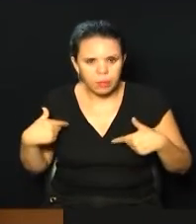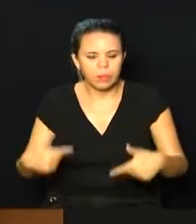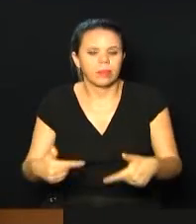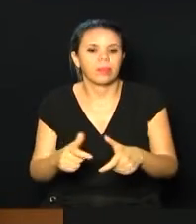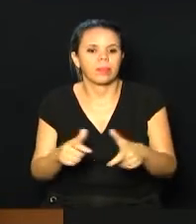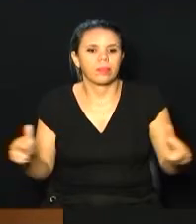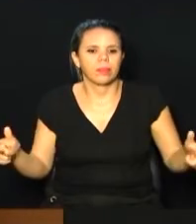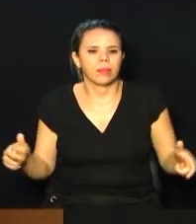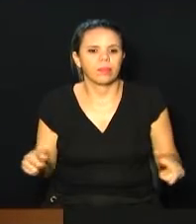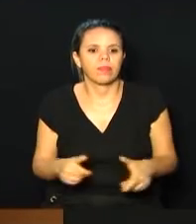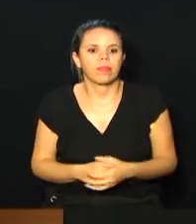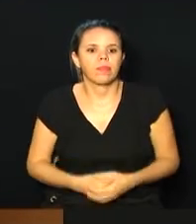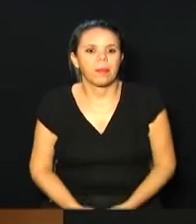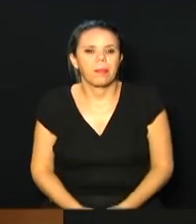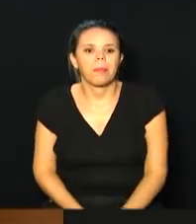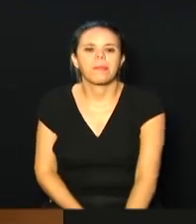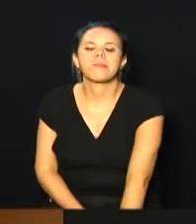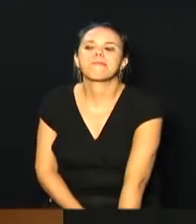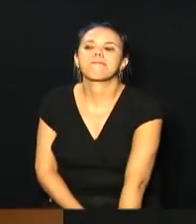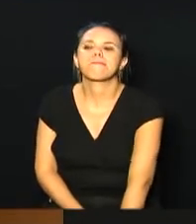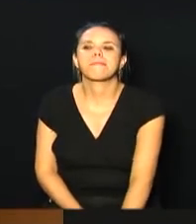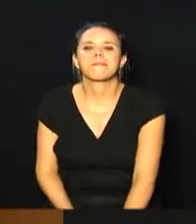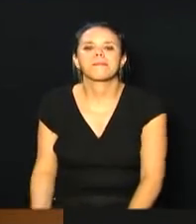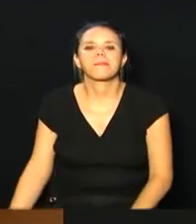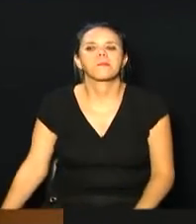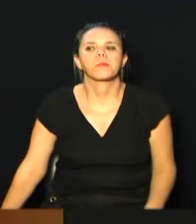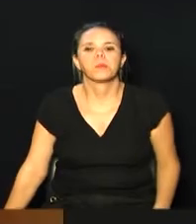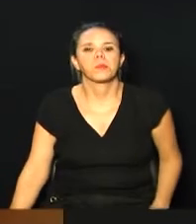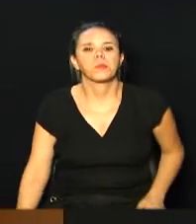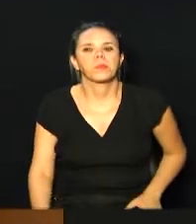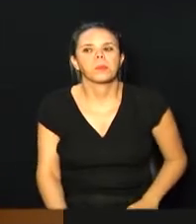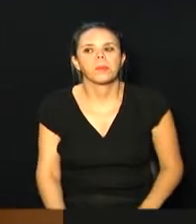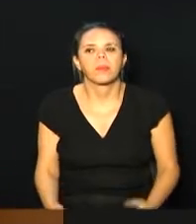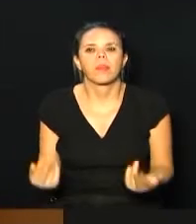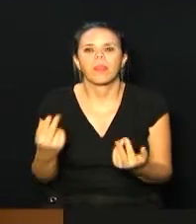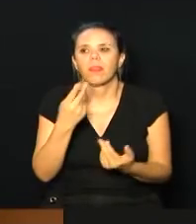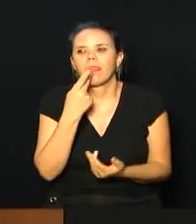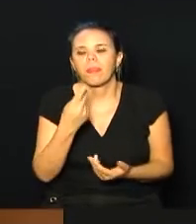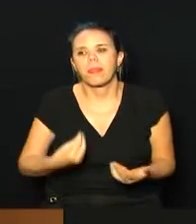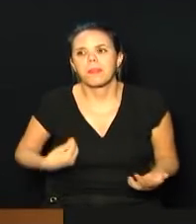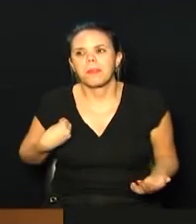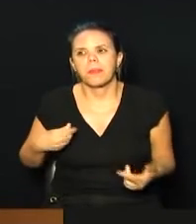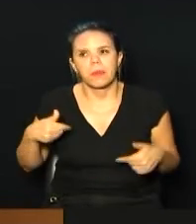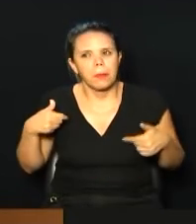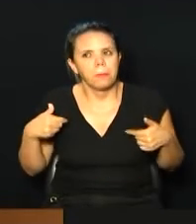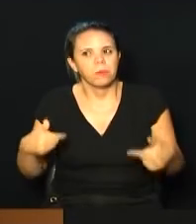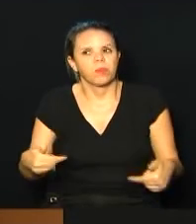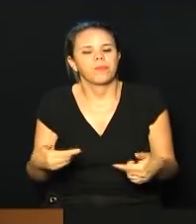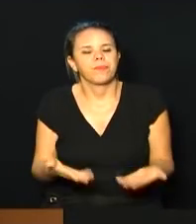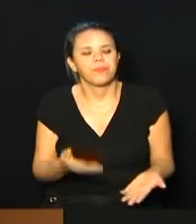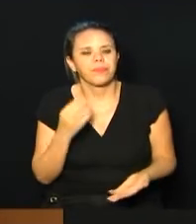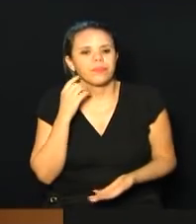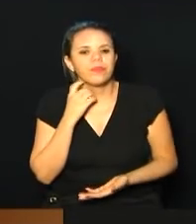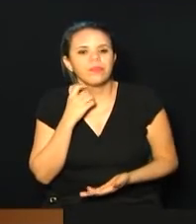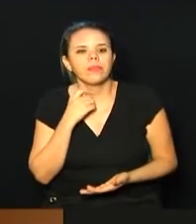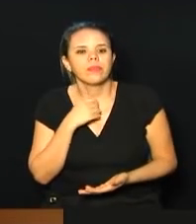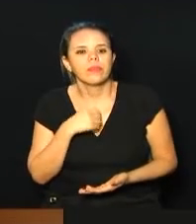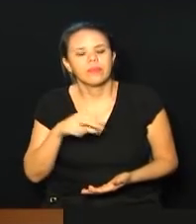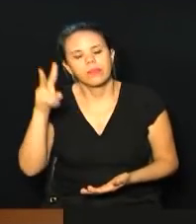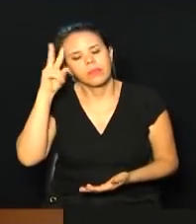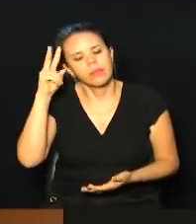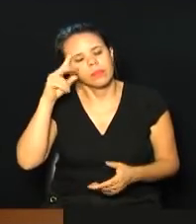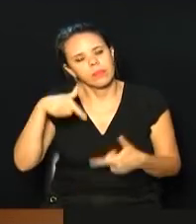muito ampliada, né? Como eu disse, nós estamos atuando nesta